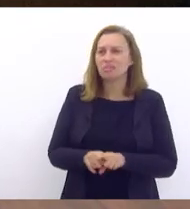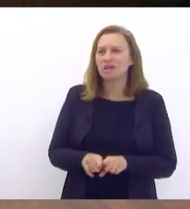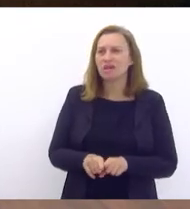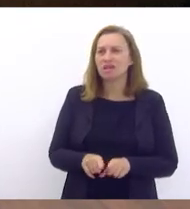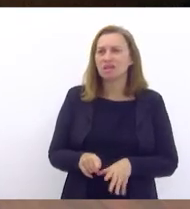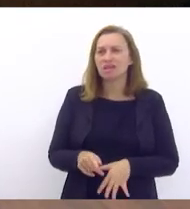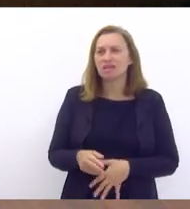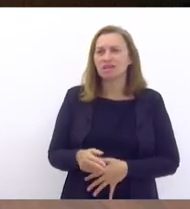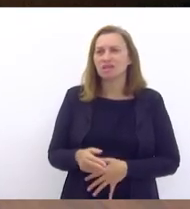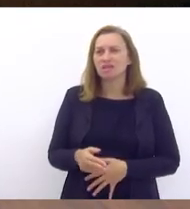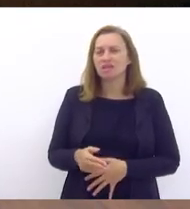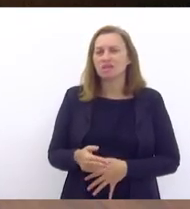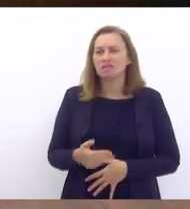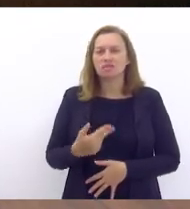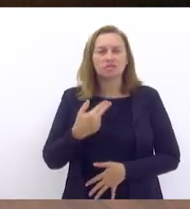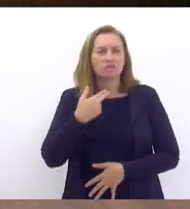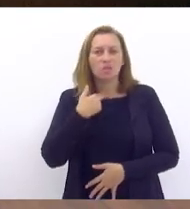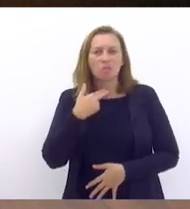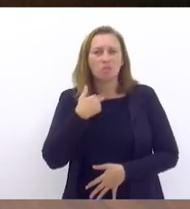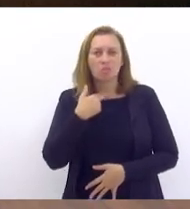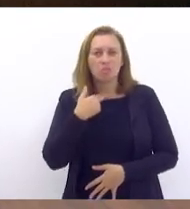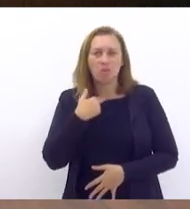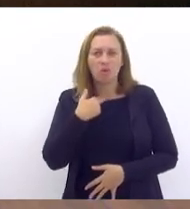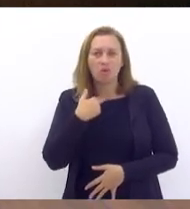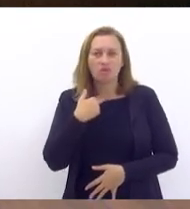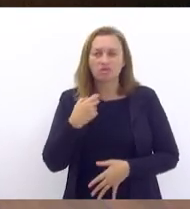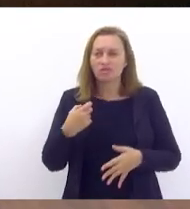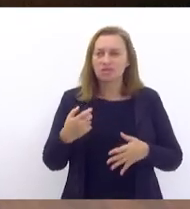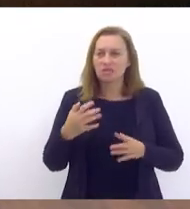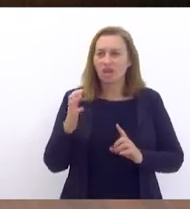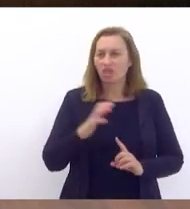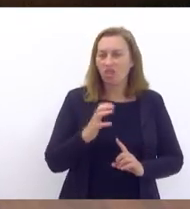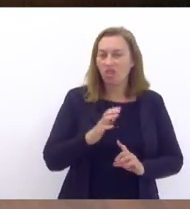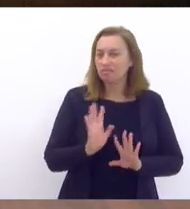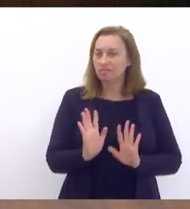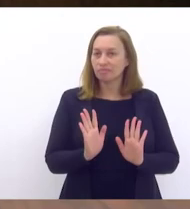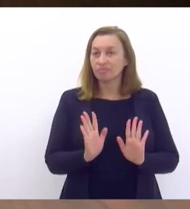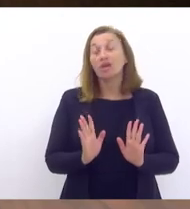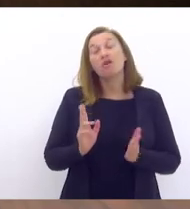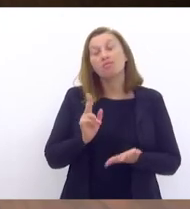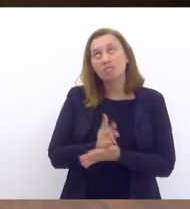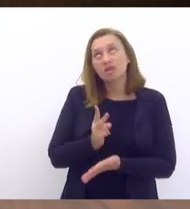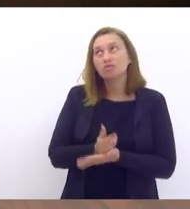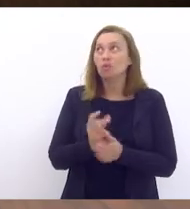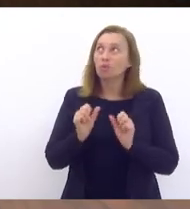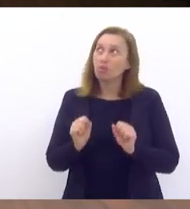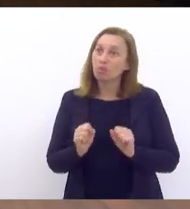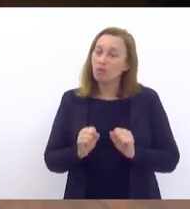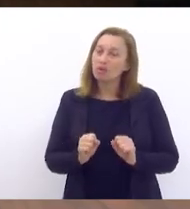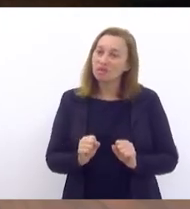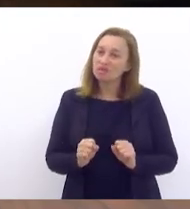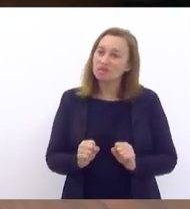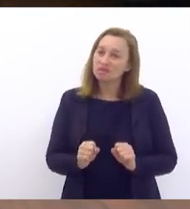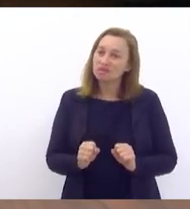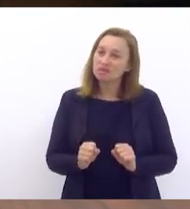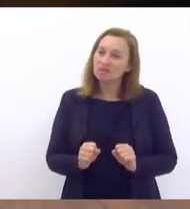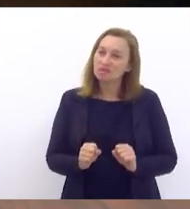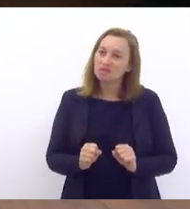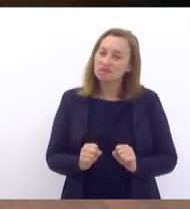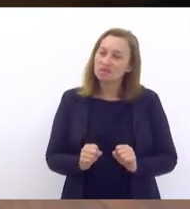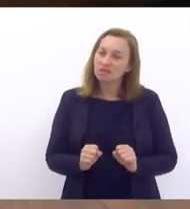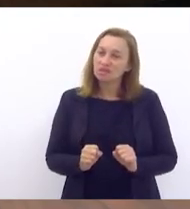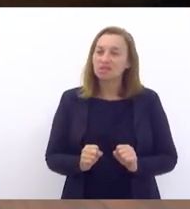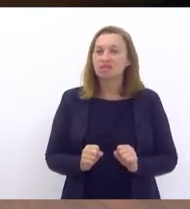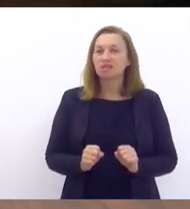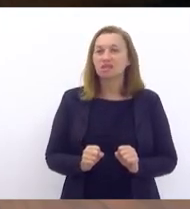ser cerceado. Ainda que eu possa considerar, lá nos meus